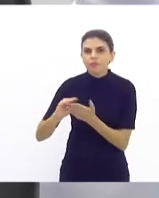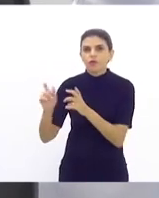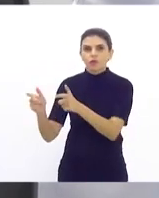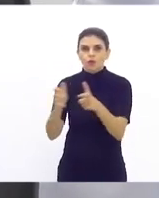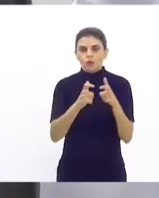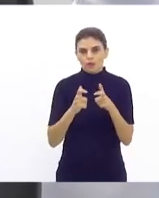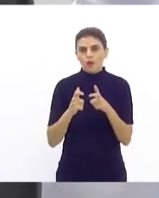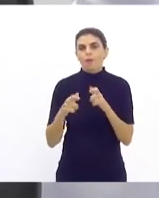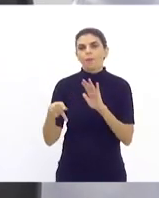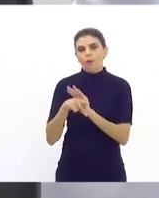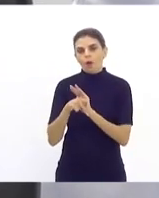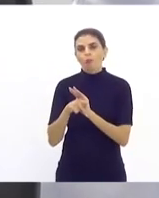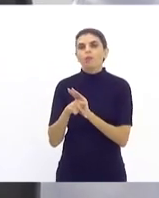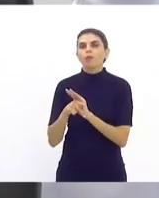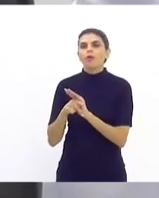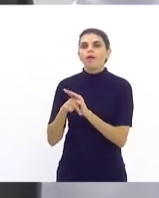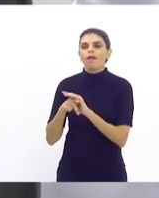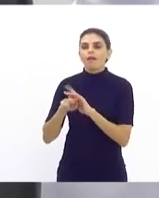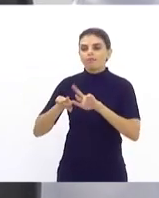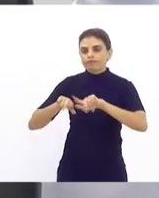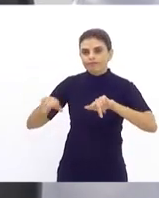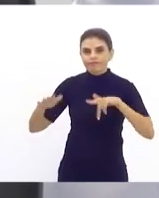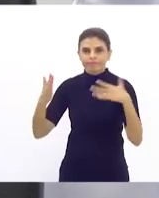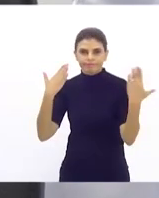terapêuticas. O projeto está retirado de pauta.